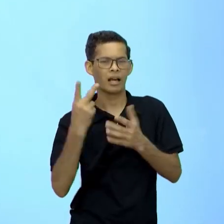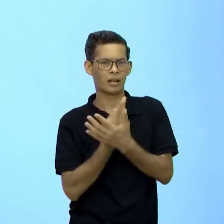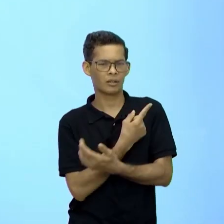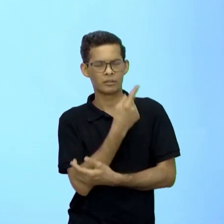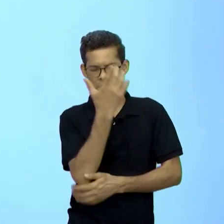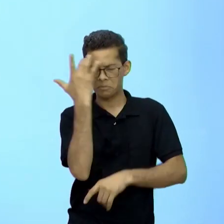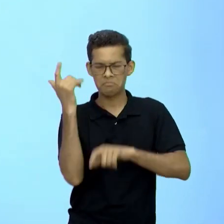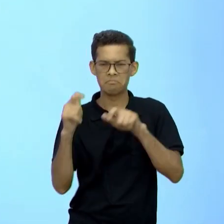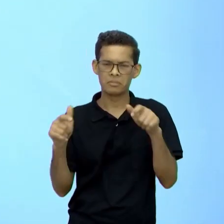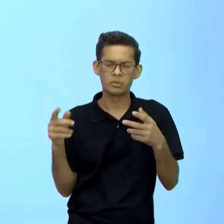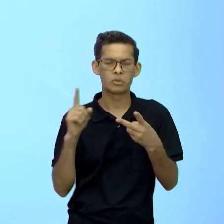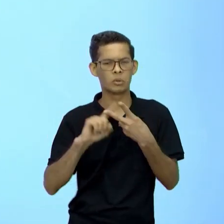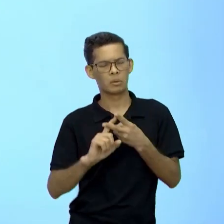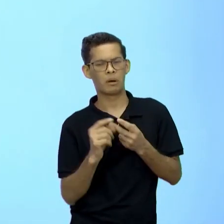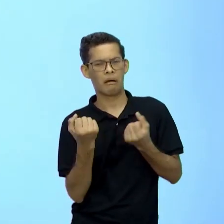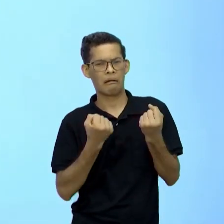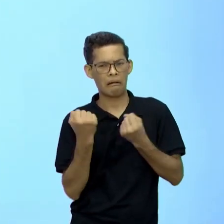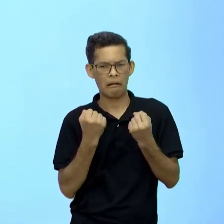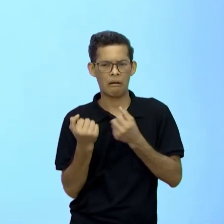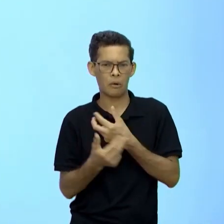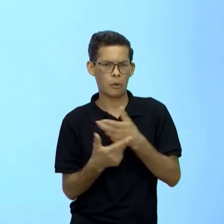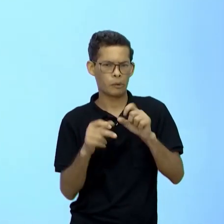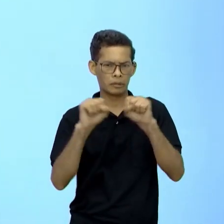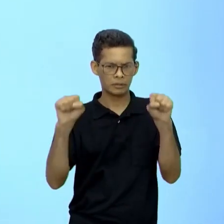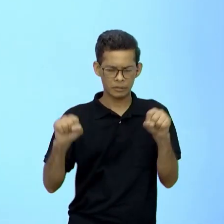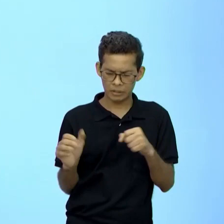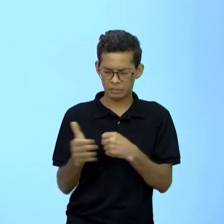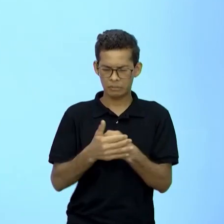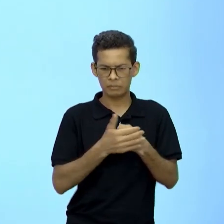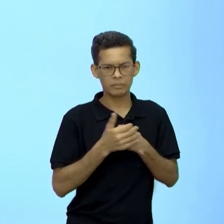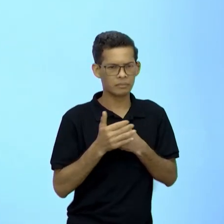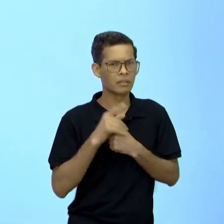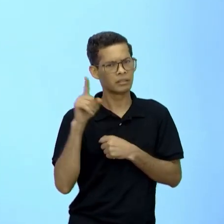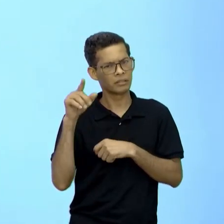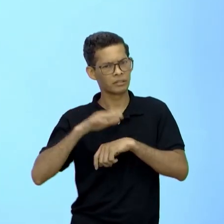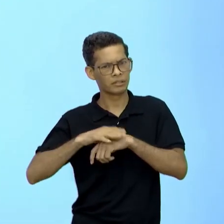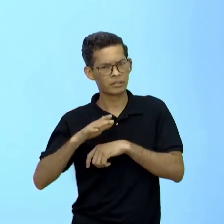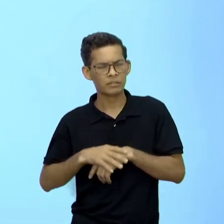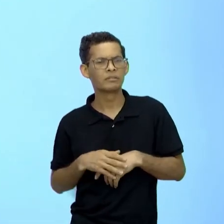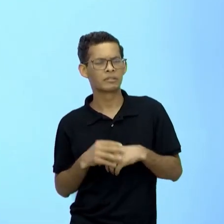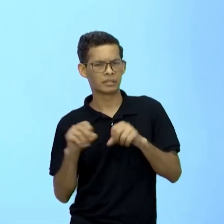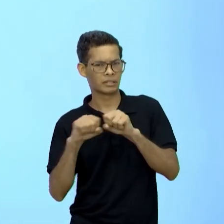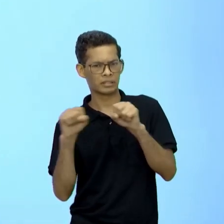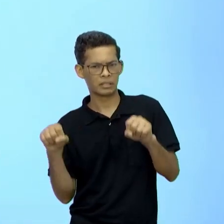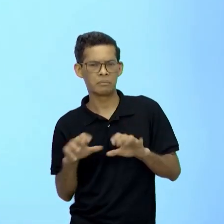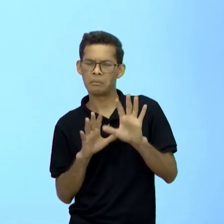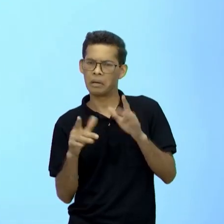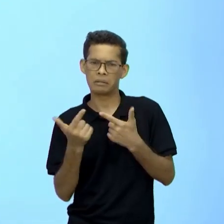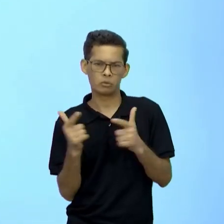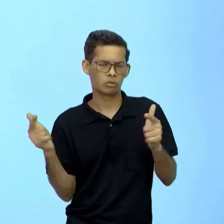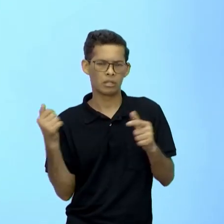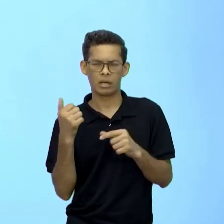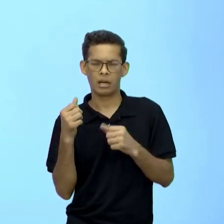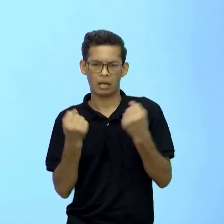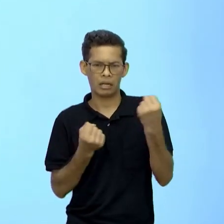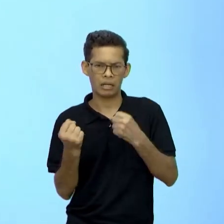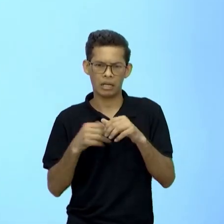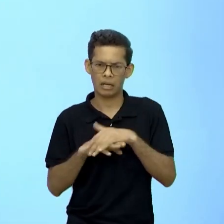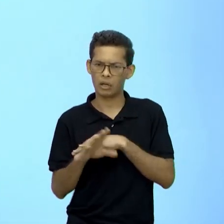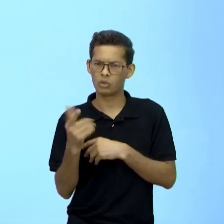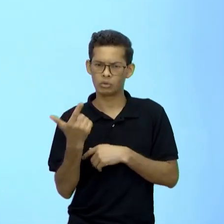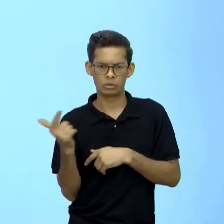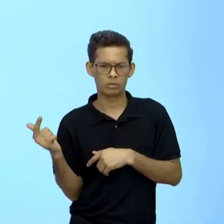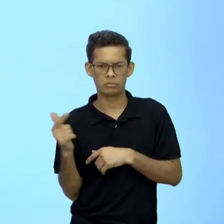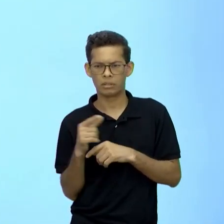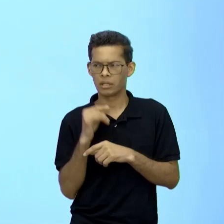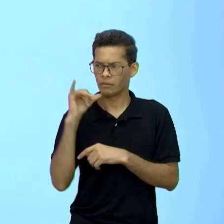carro, tinha sistemas soterrados, então eles fizeram um mapeamento também lá. Não conseguiram achar nem o carro soterrado nem nada, mas auxiliaram os